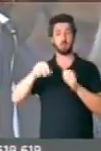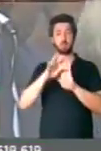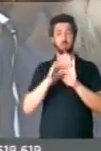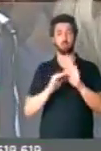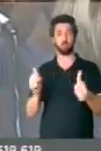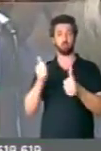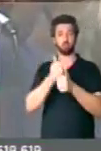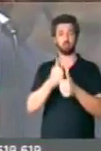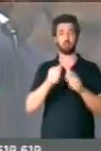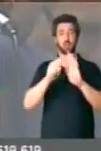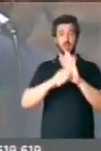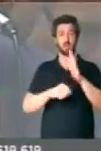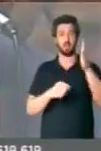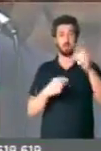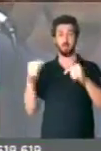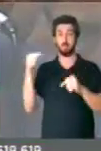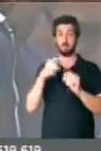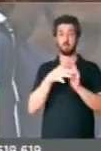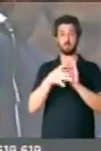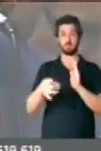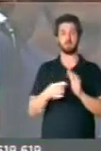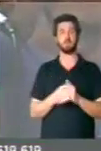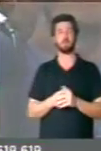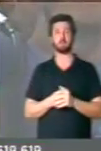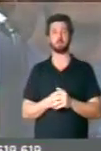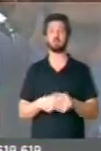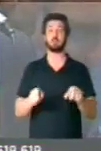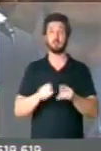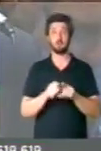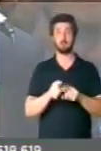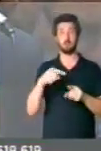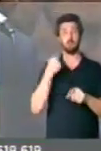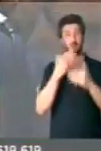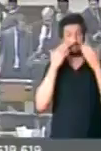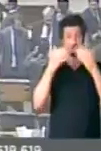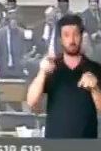substitutivo do relator, ressalvados os destaques, inclusive os que apresentamos. Bem.